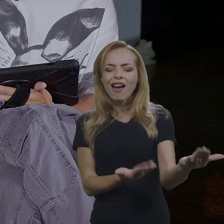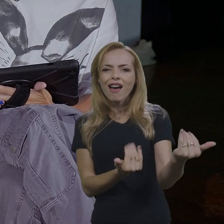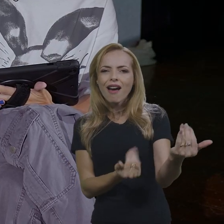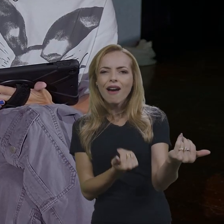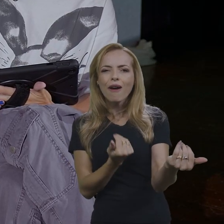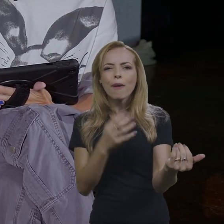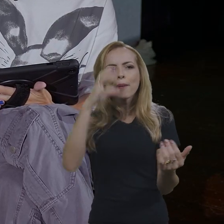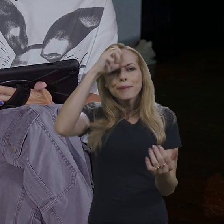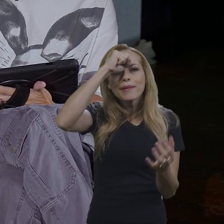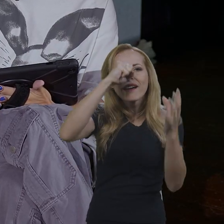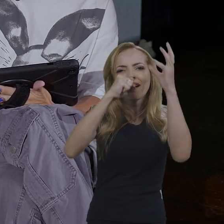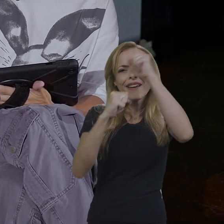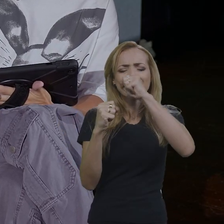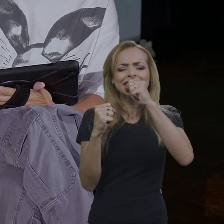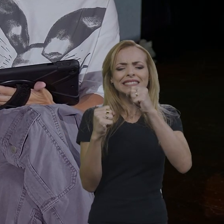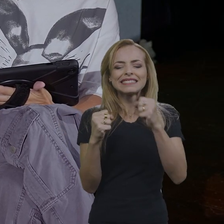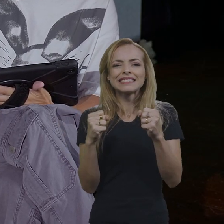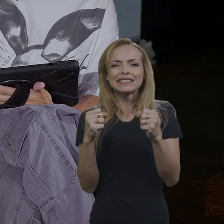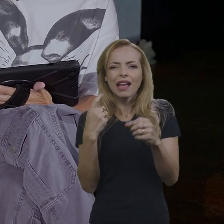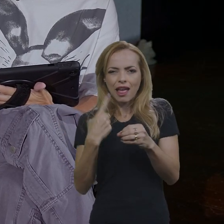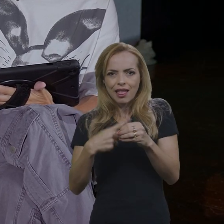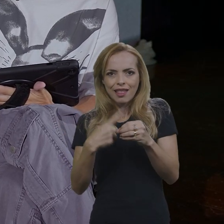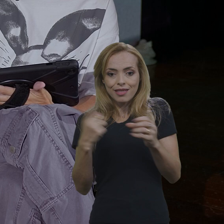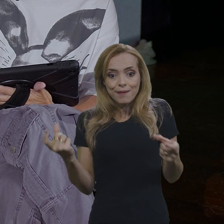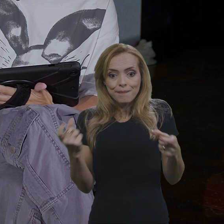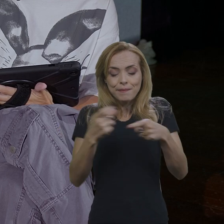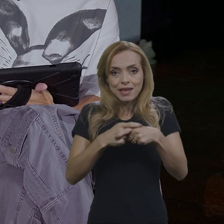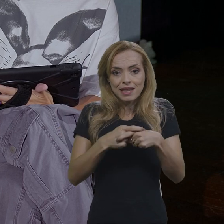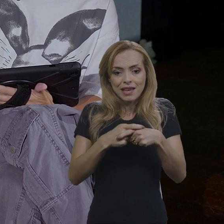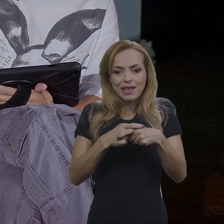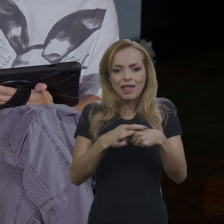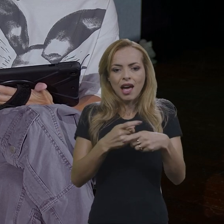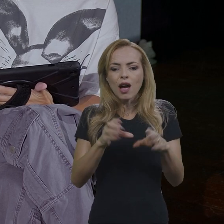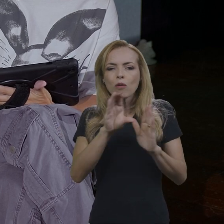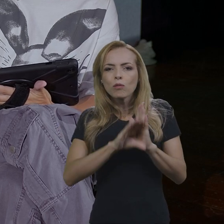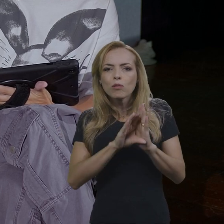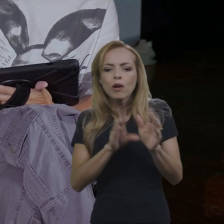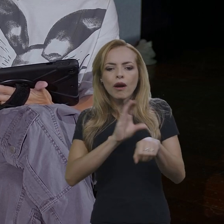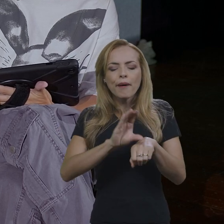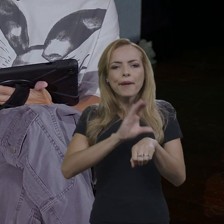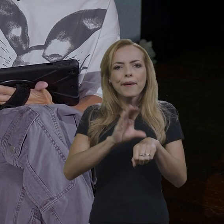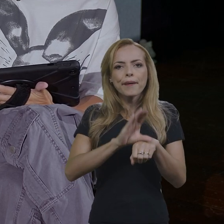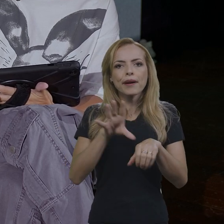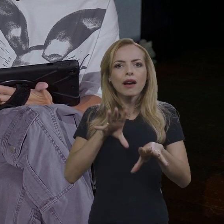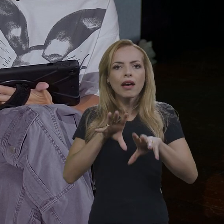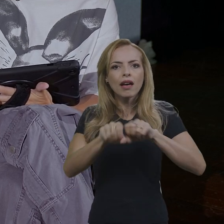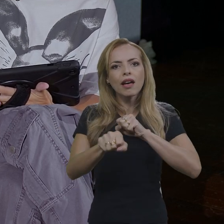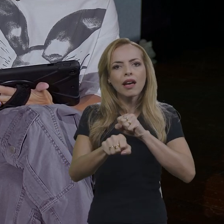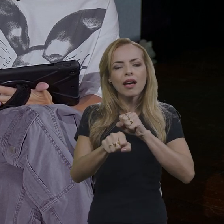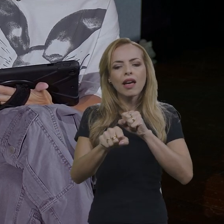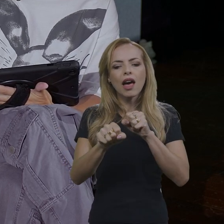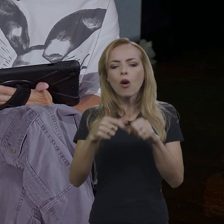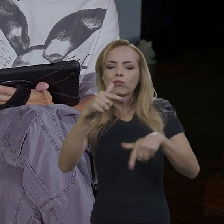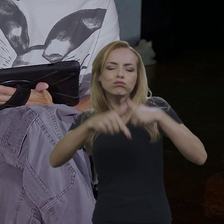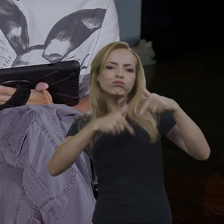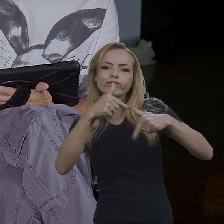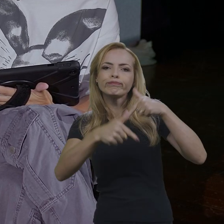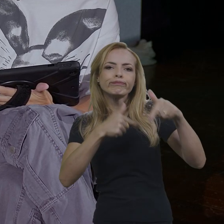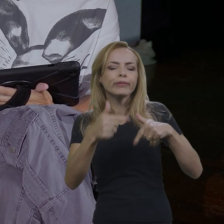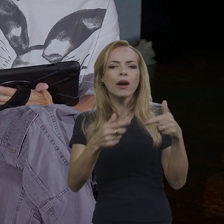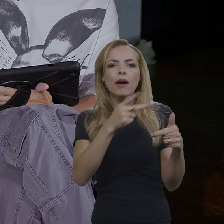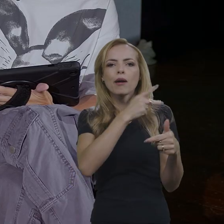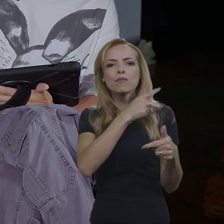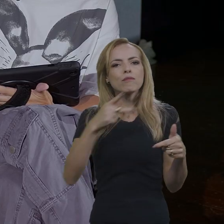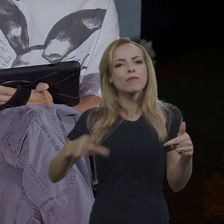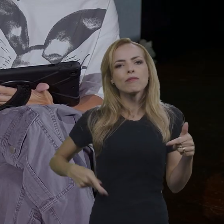Assim, é aquela cidade, gente, que você vai passar num concurso e trabalhar para a prefeitura ou ganhar ali